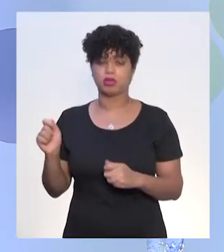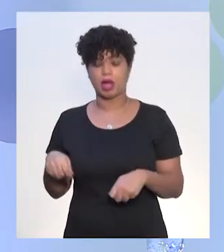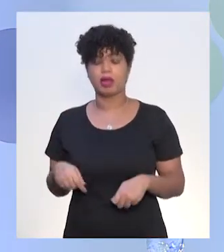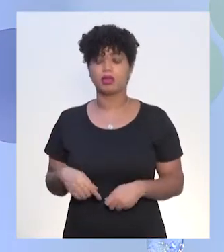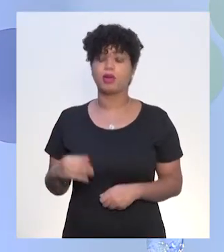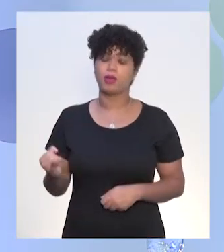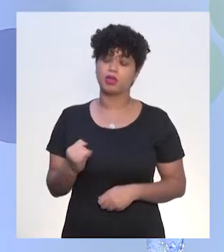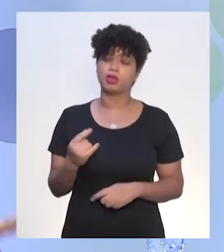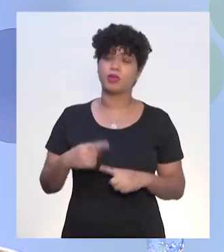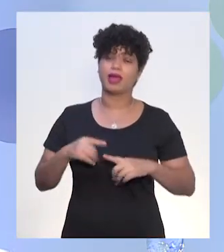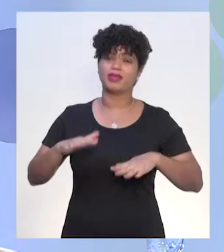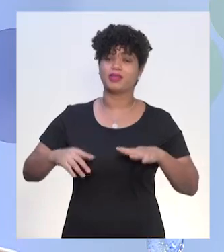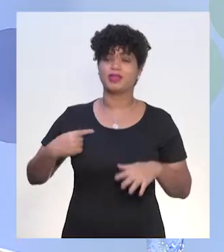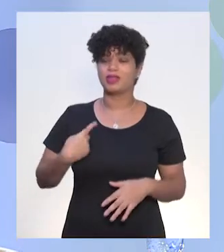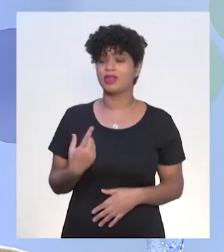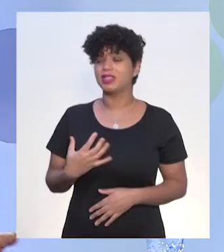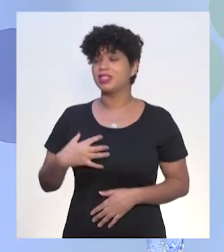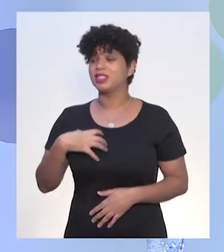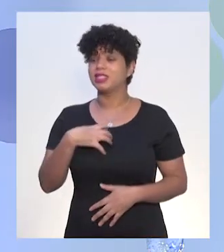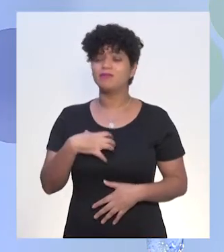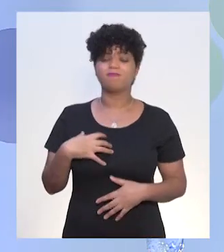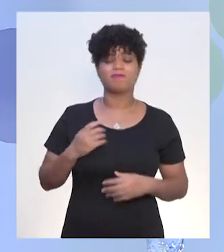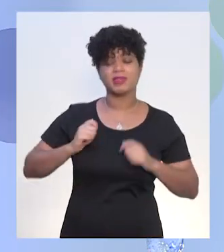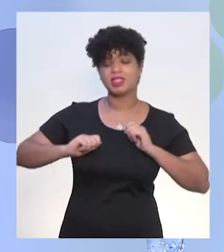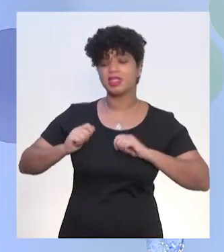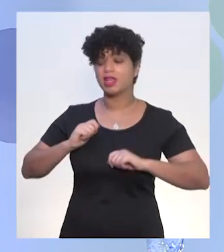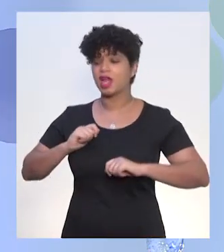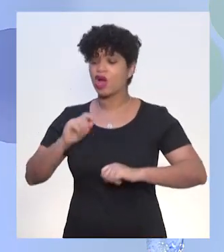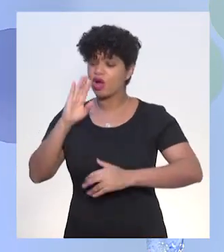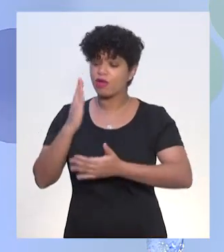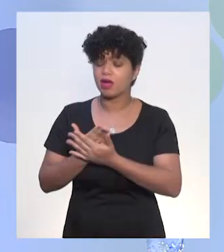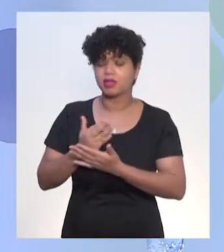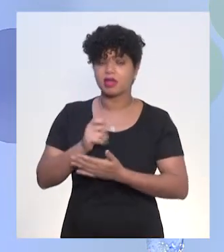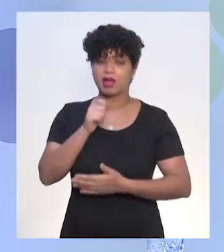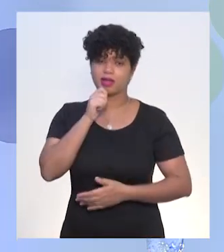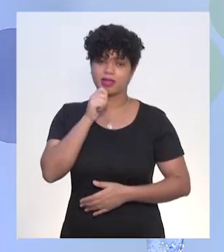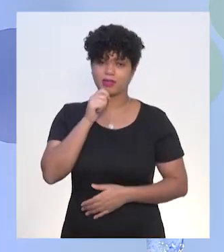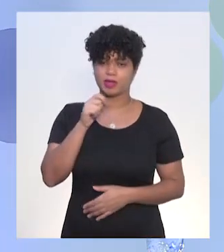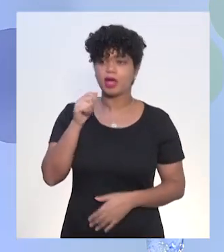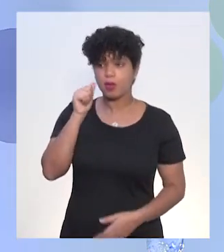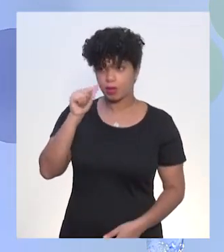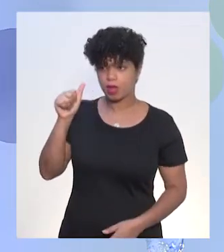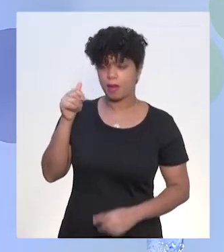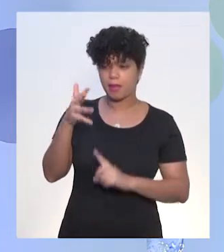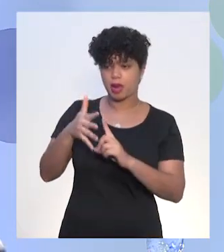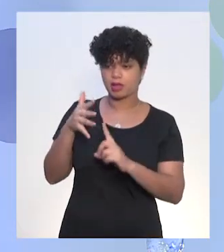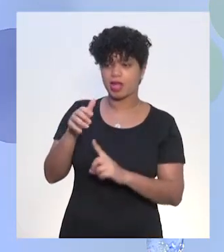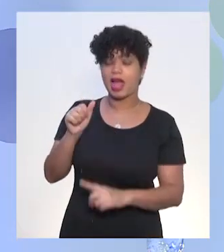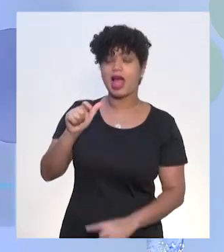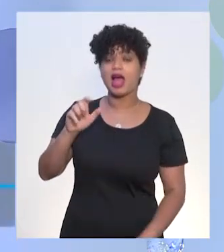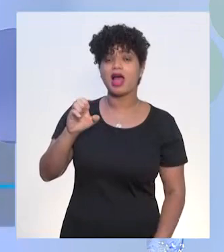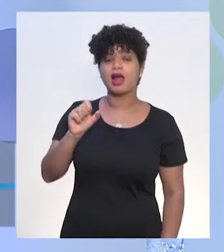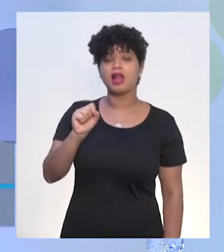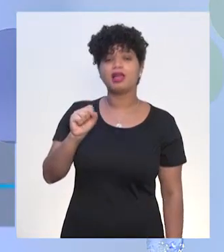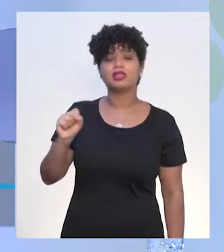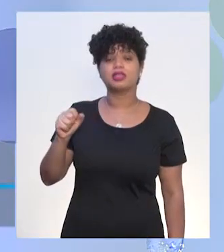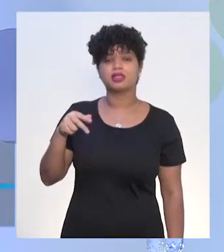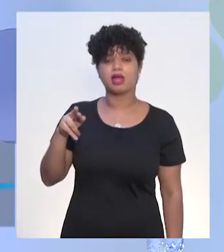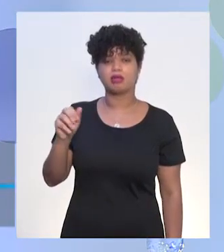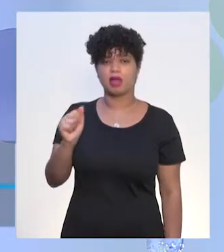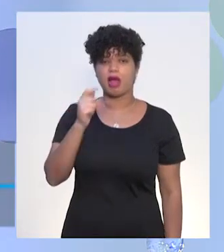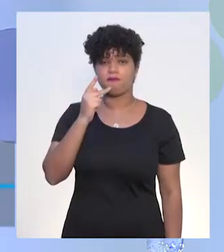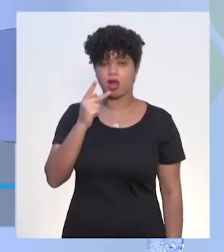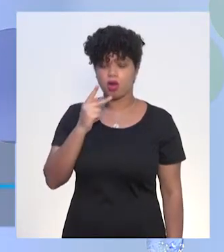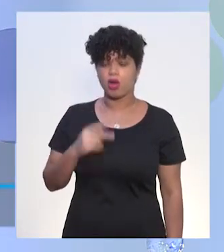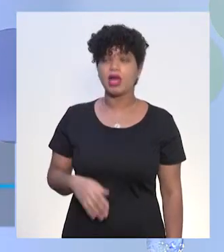inseguro né se comparamos aos outros então que Alessandra Alessandra a palestrante do vídeo falou é que